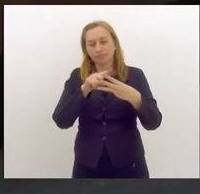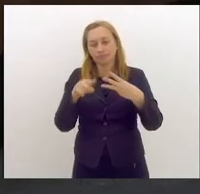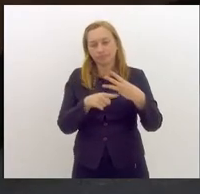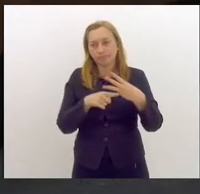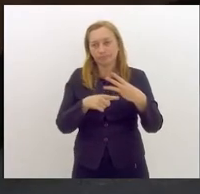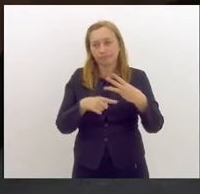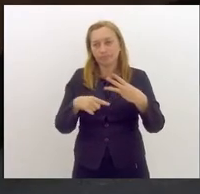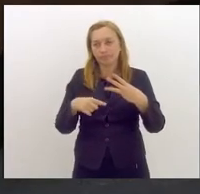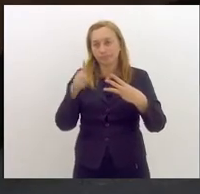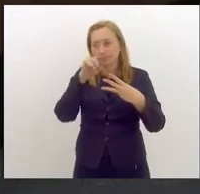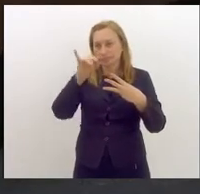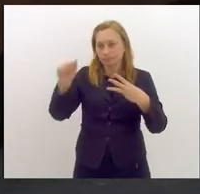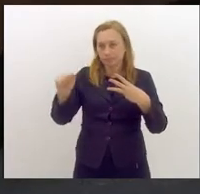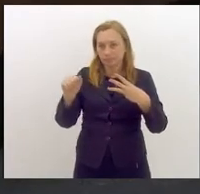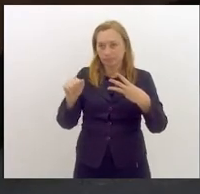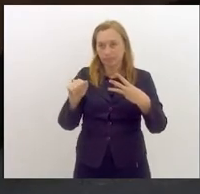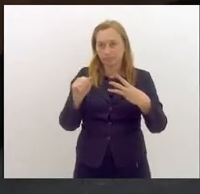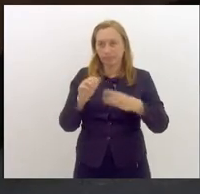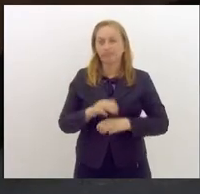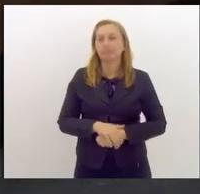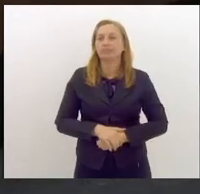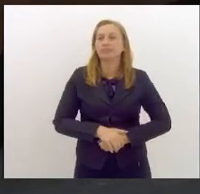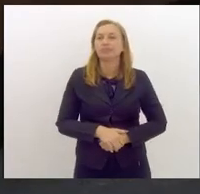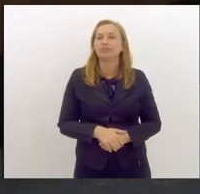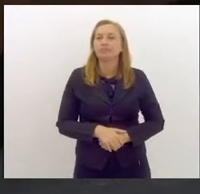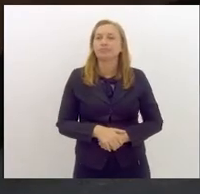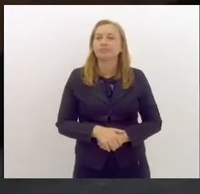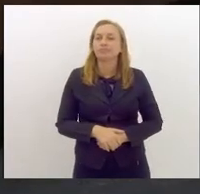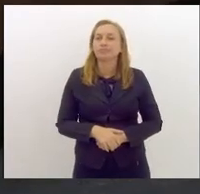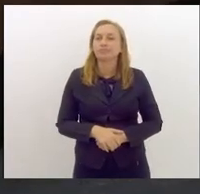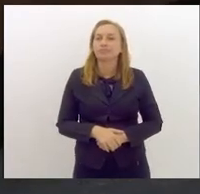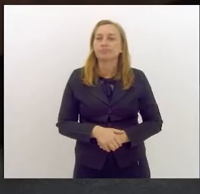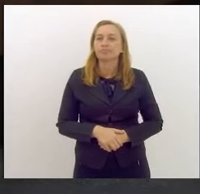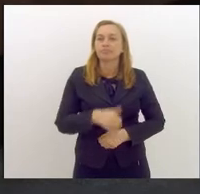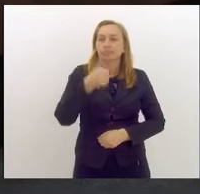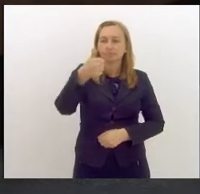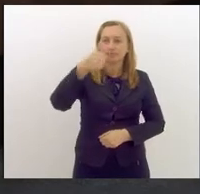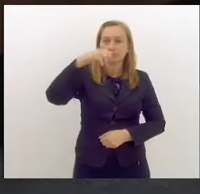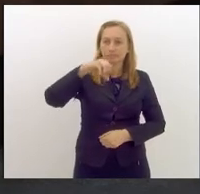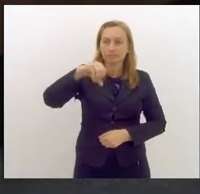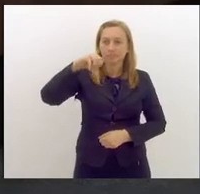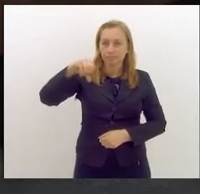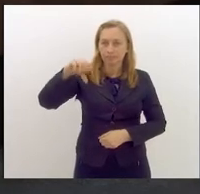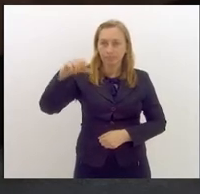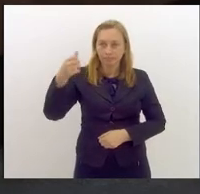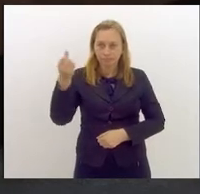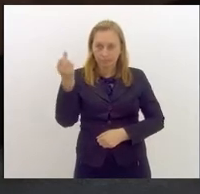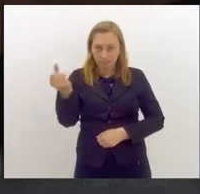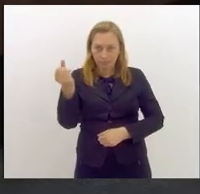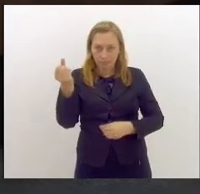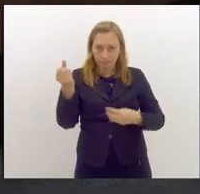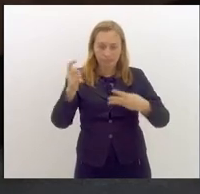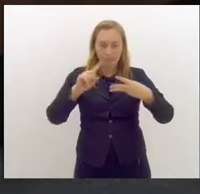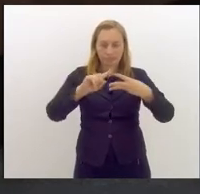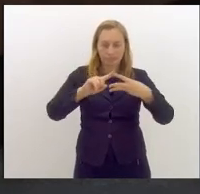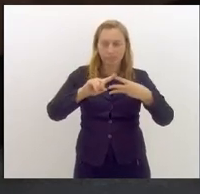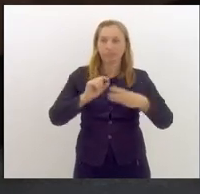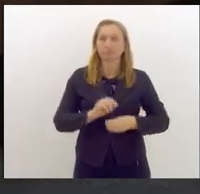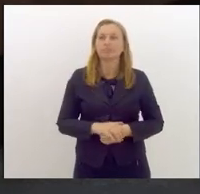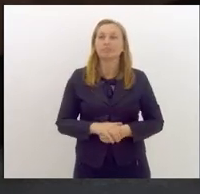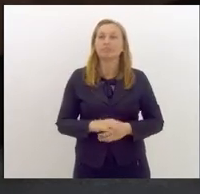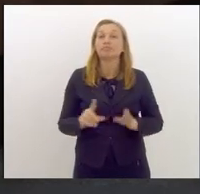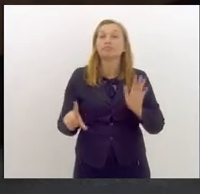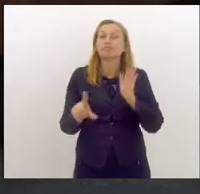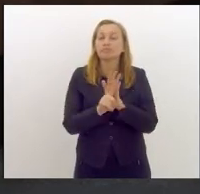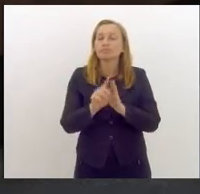três datas uma mais remota dos Paulo a data de 1996 quando a